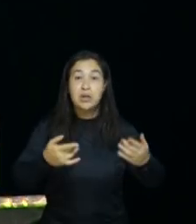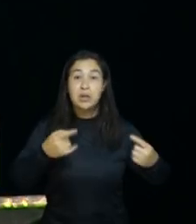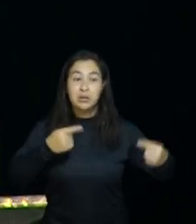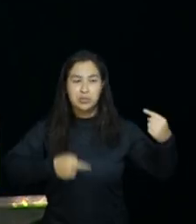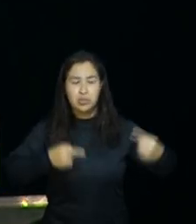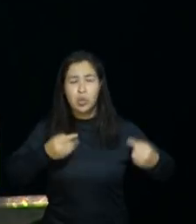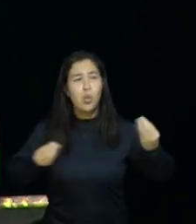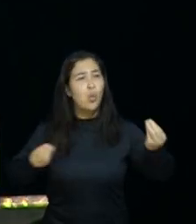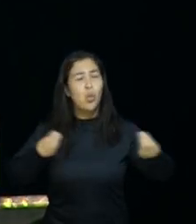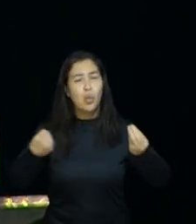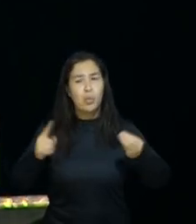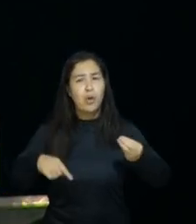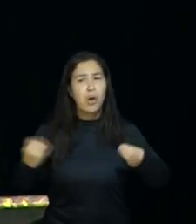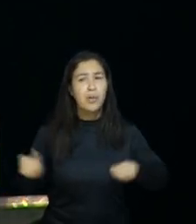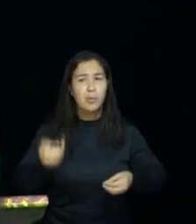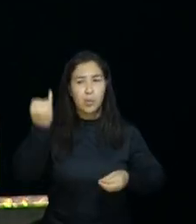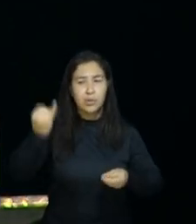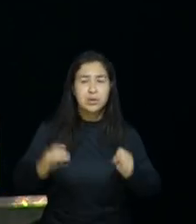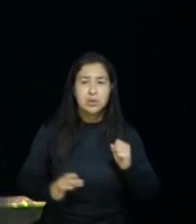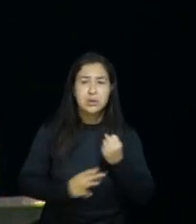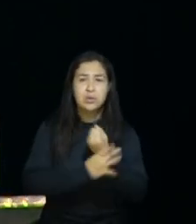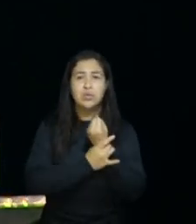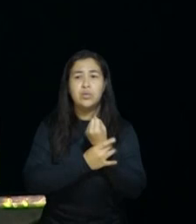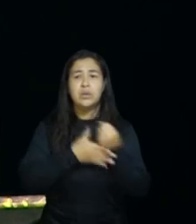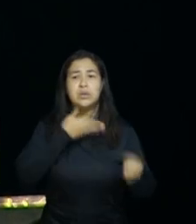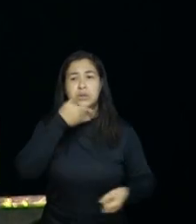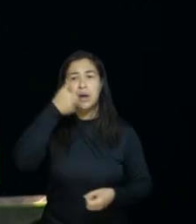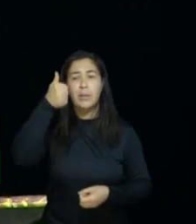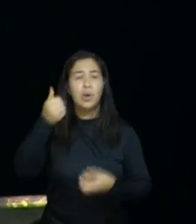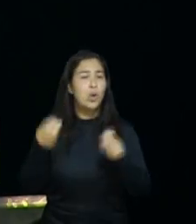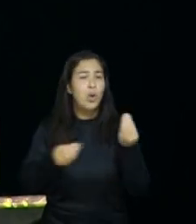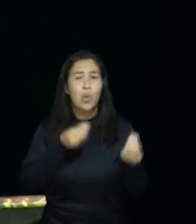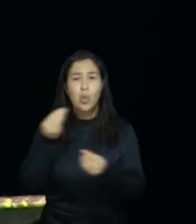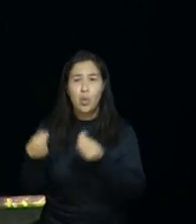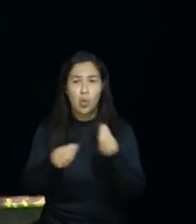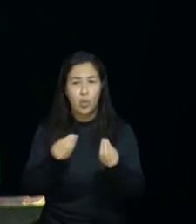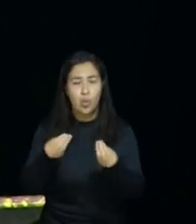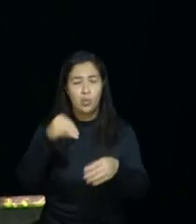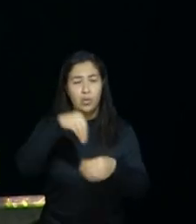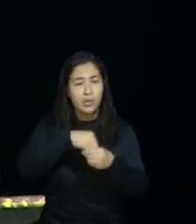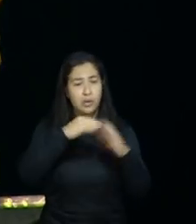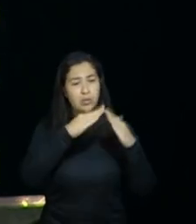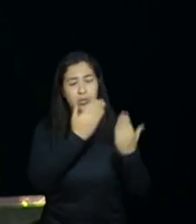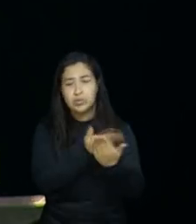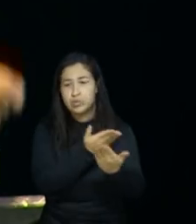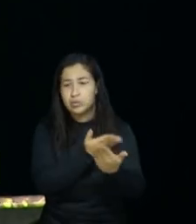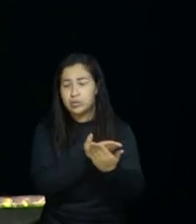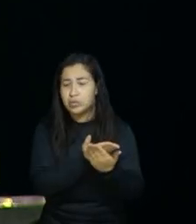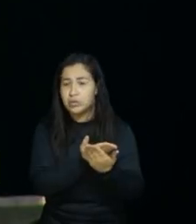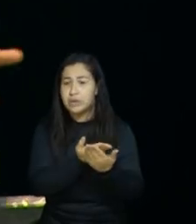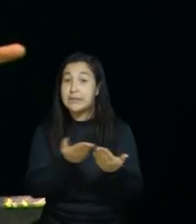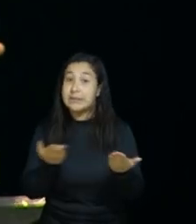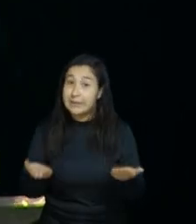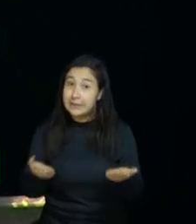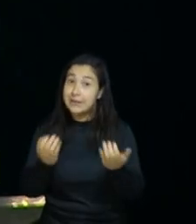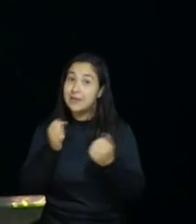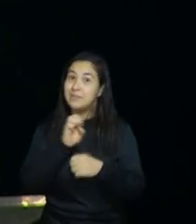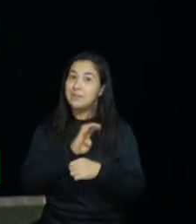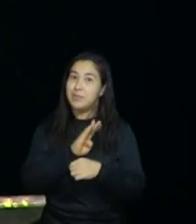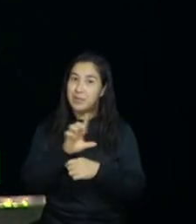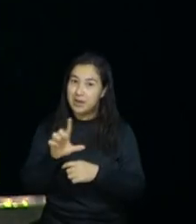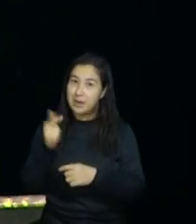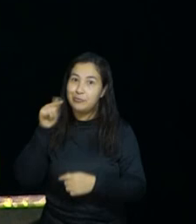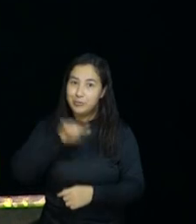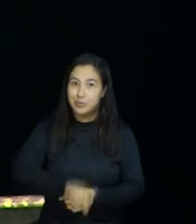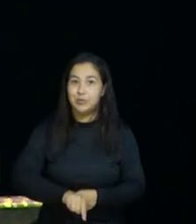a importância de podermos melhorar a condição das seguranças nas nossas unidades escolares. E Blumenau,